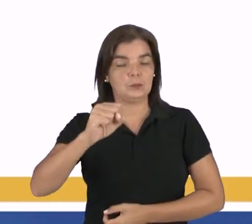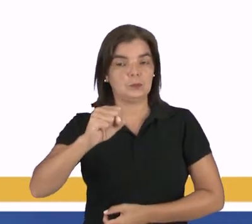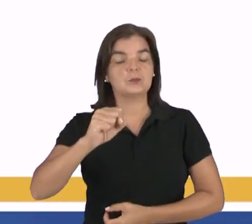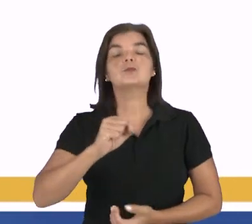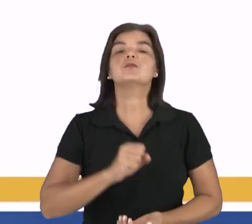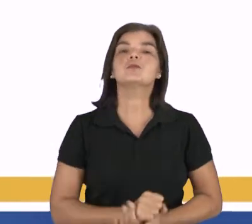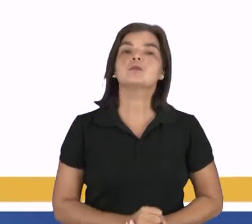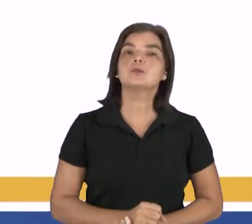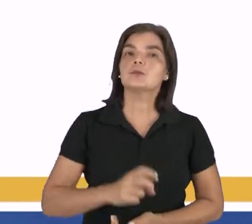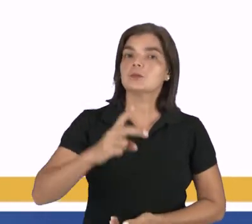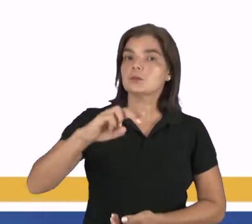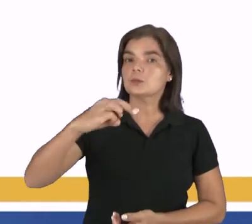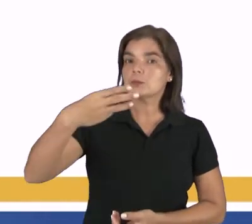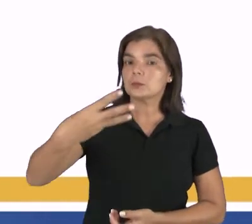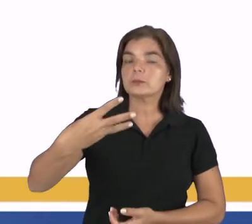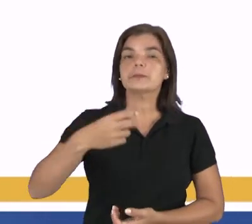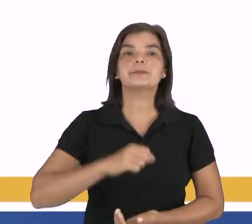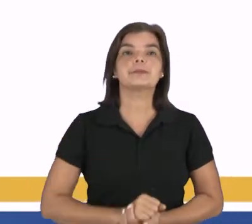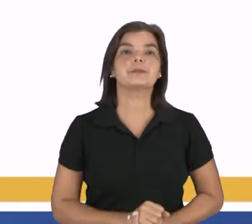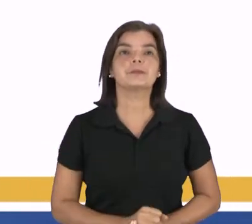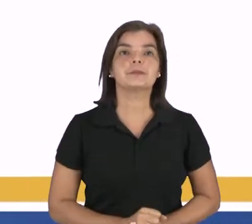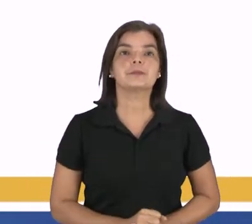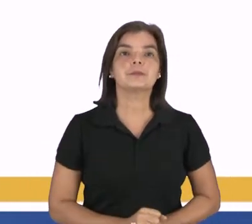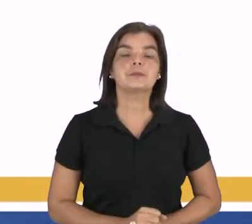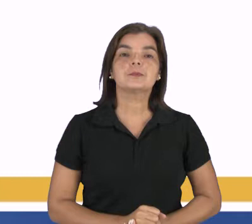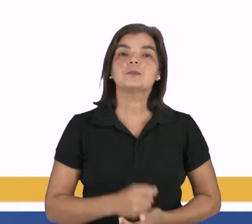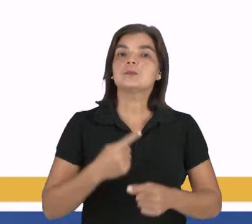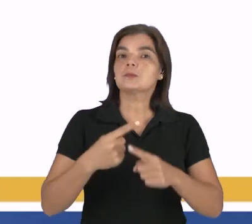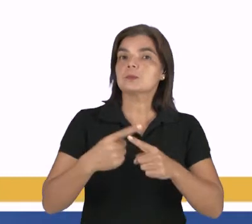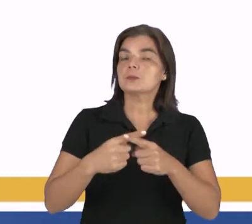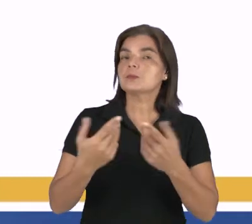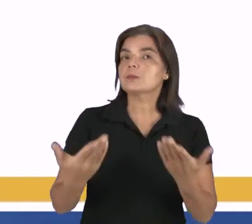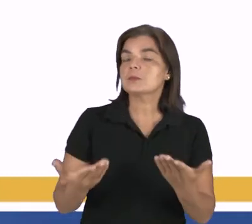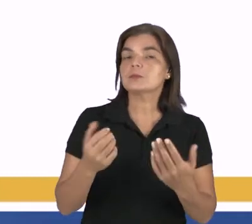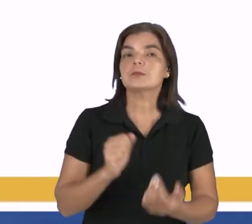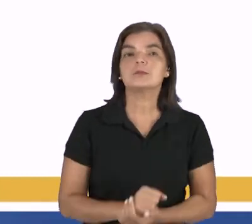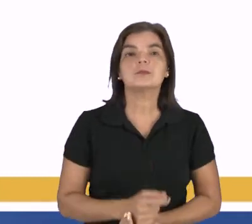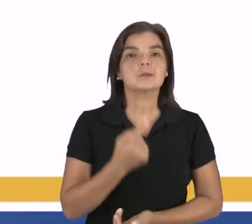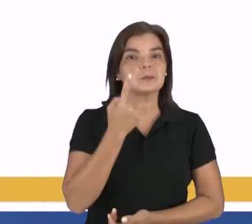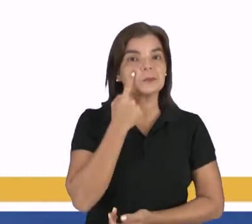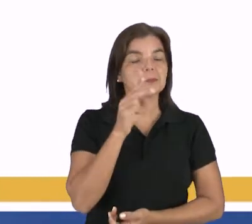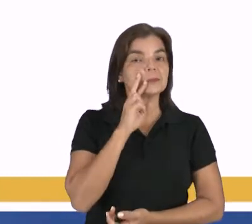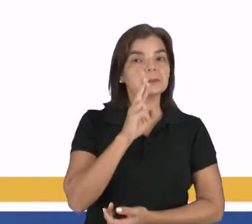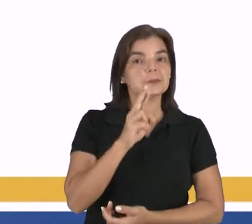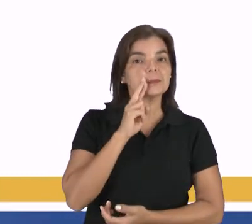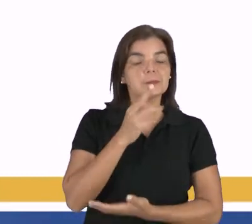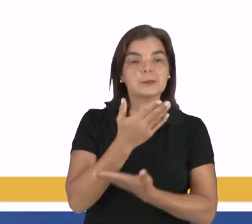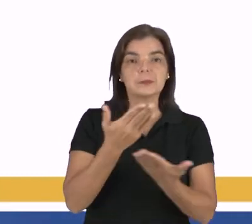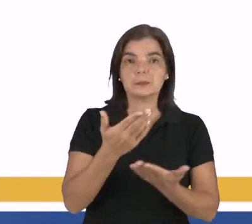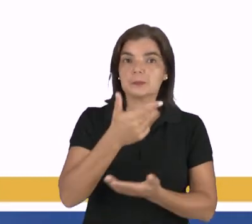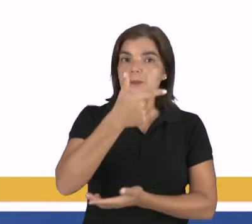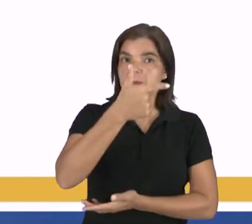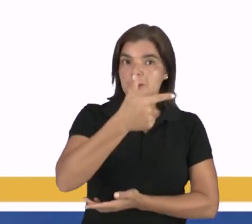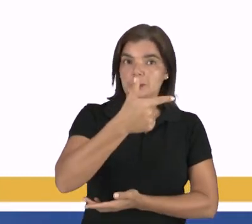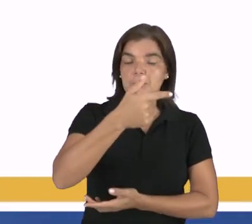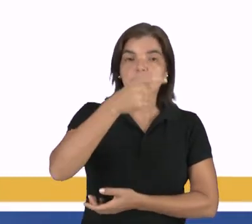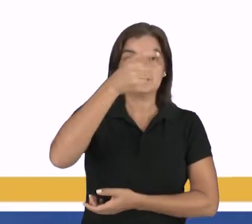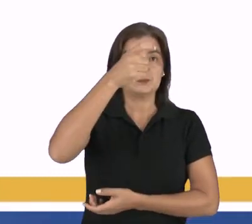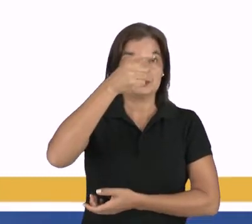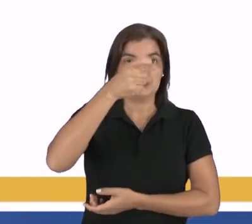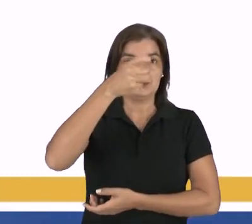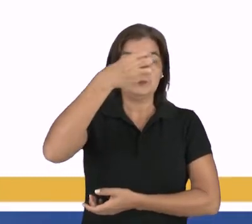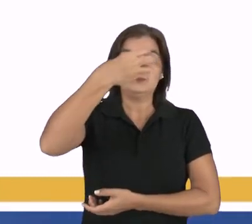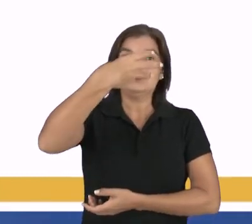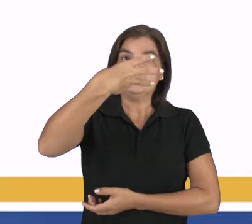base 2 é igual a 3, porque, aí vocês viram aí na resolução, que um 2 elevado a x